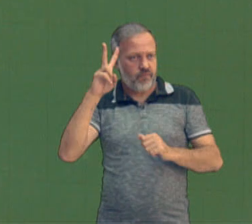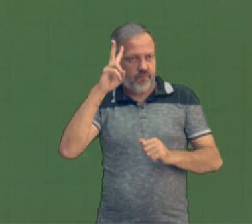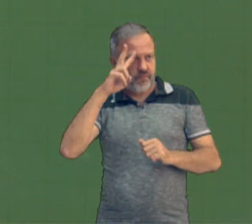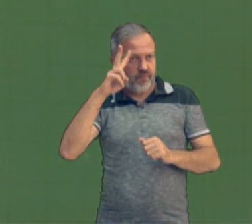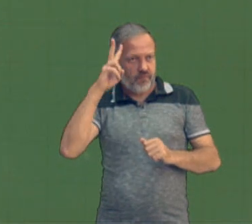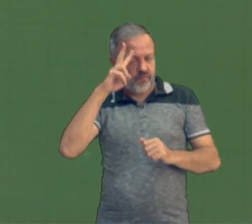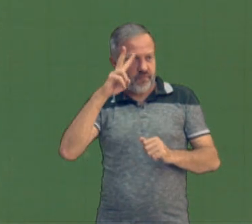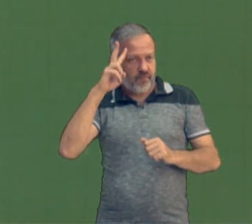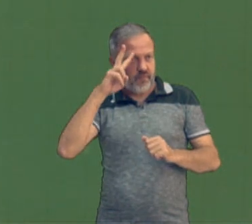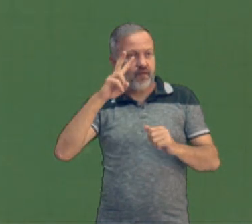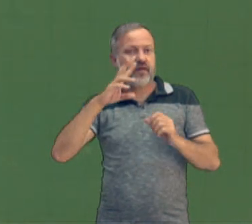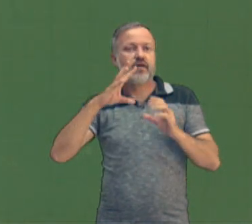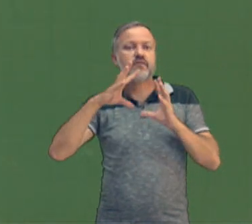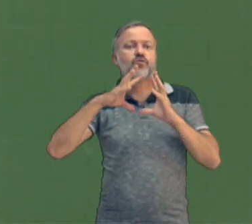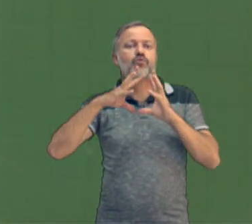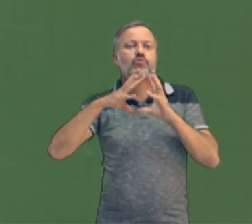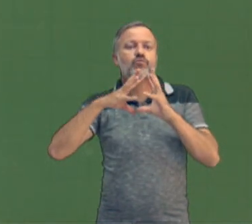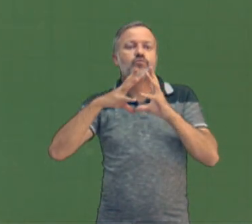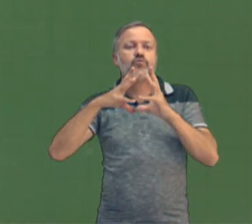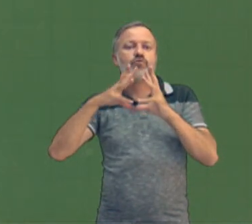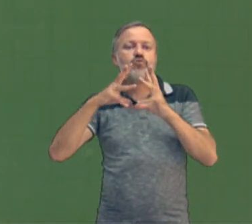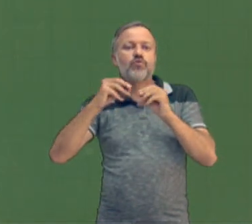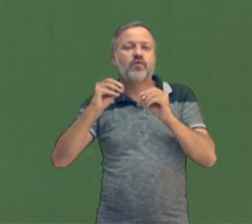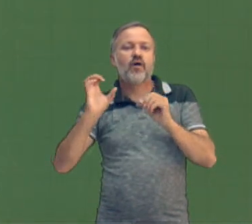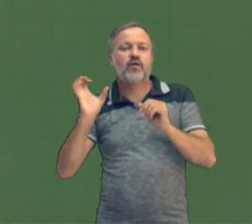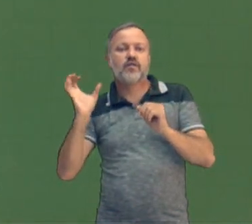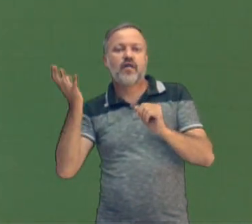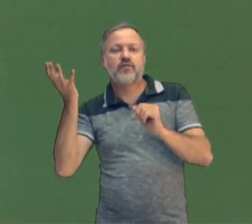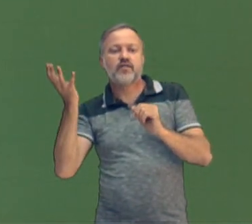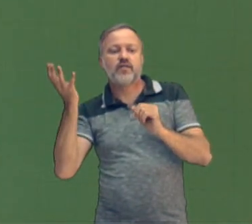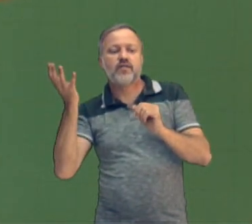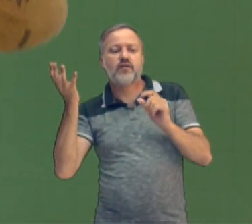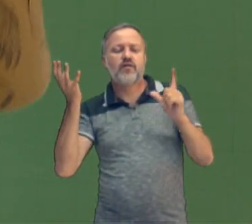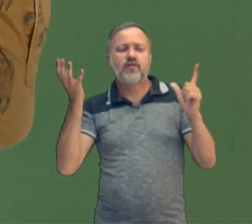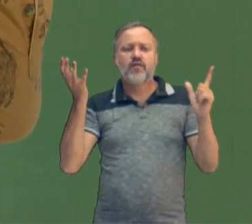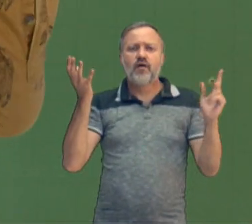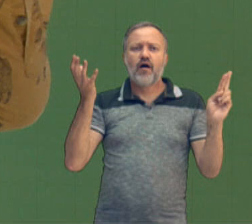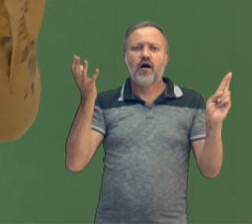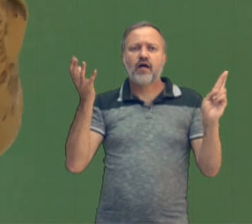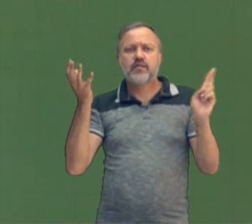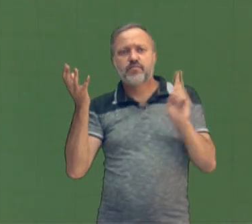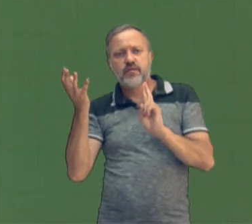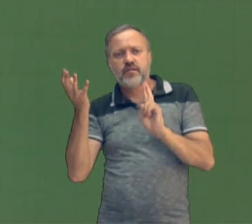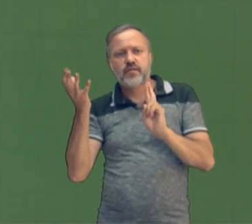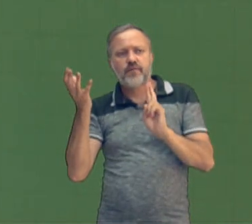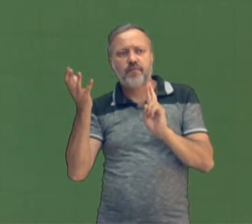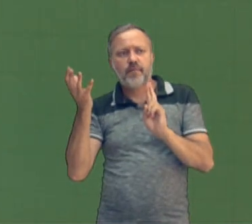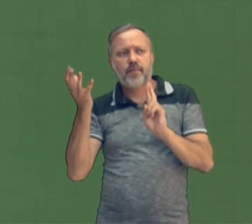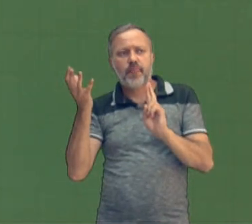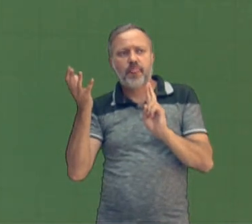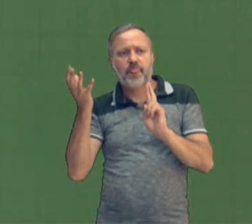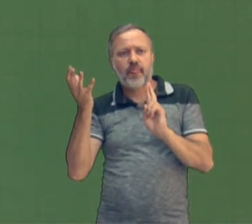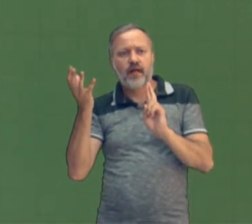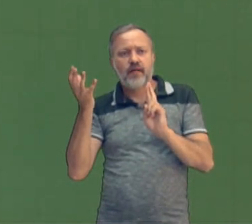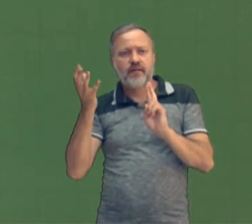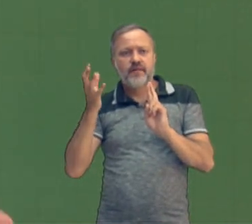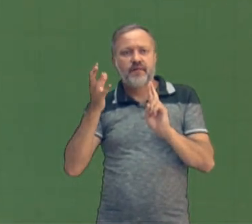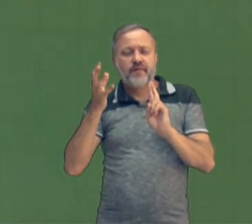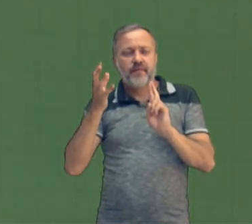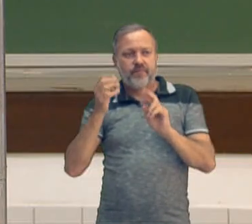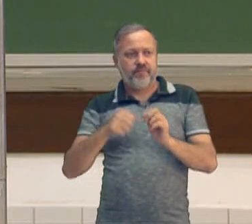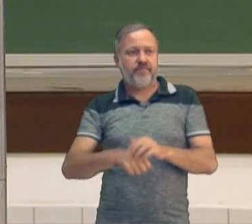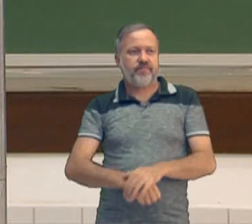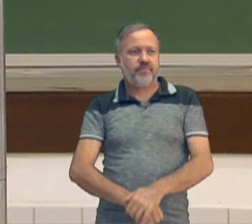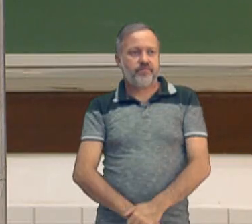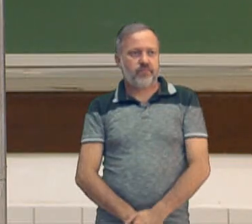toda ação tem uma reação, toda causa tem efeito, que numa aula anterior nós chamamos aqui de karma e